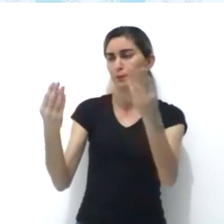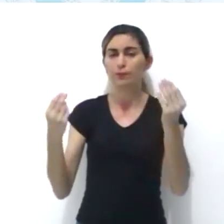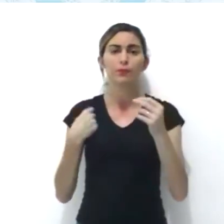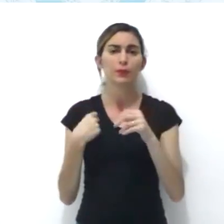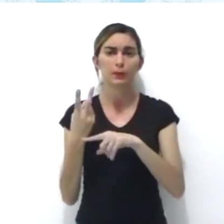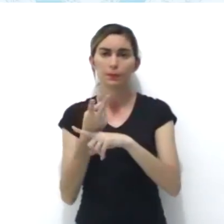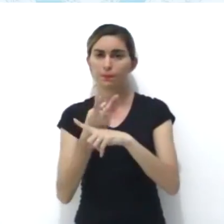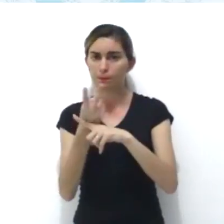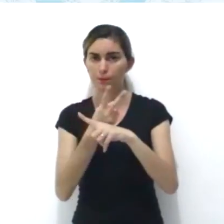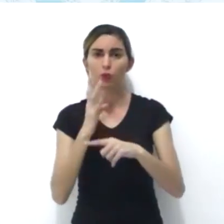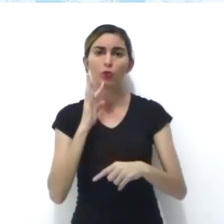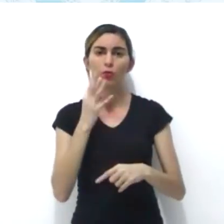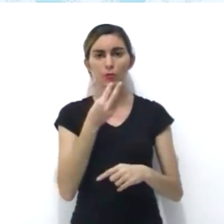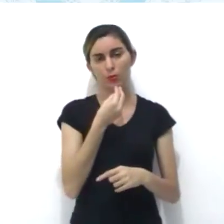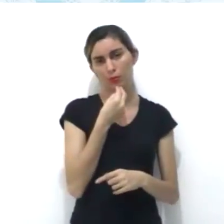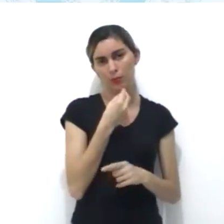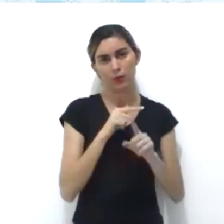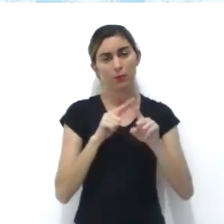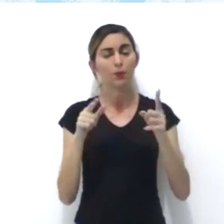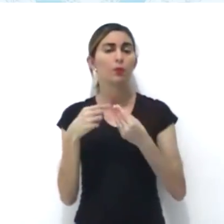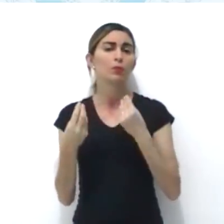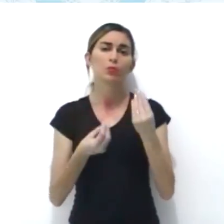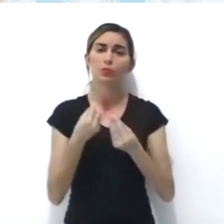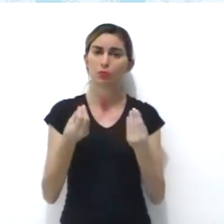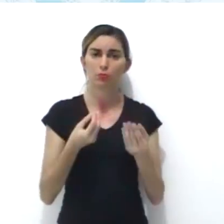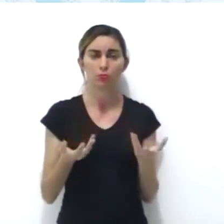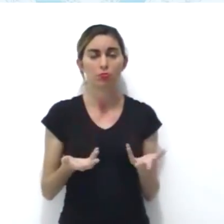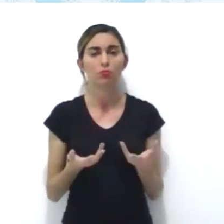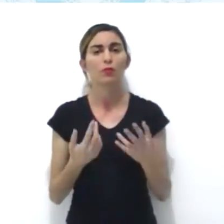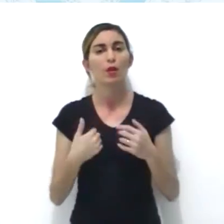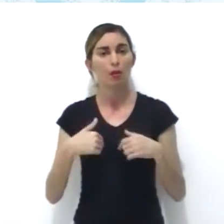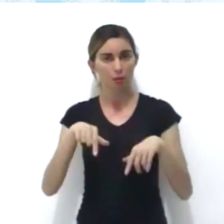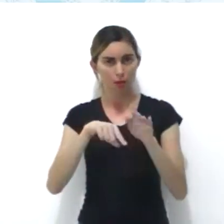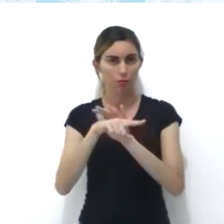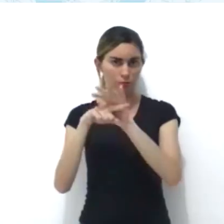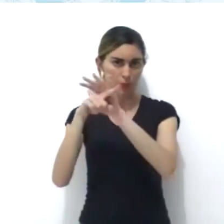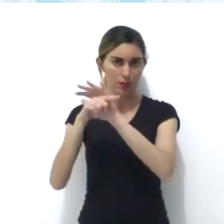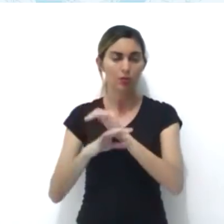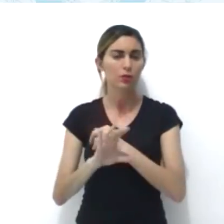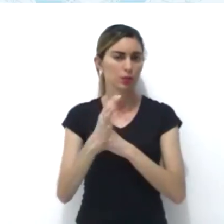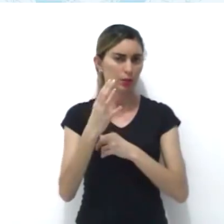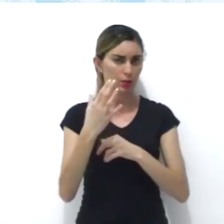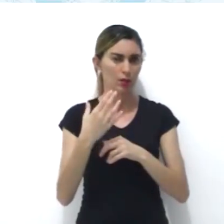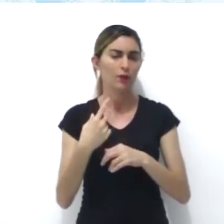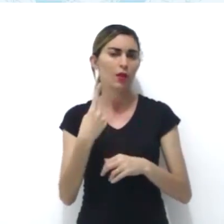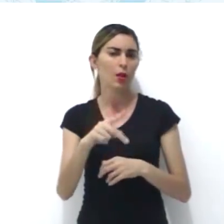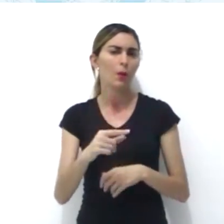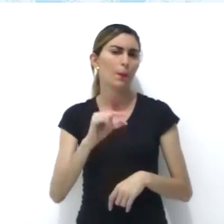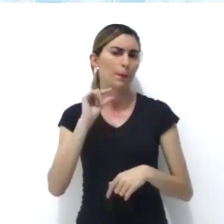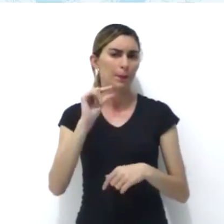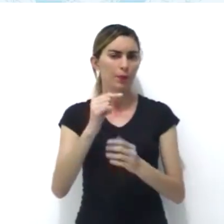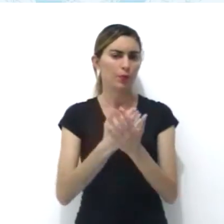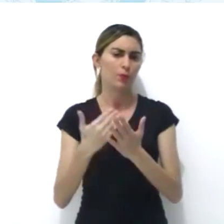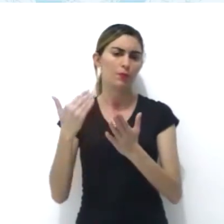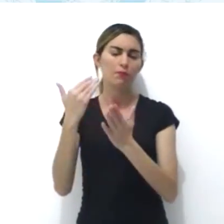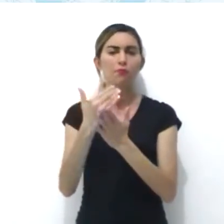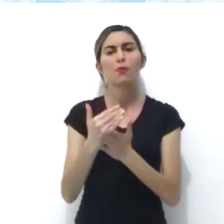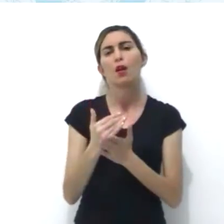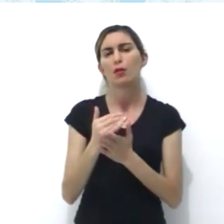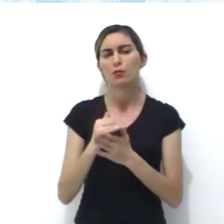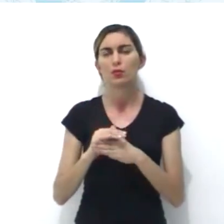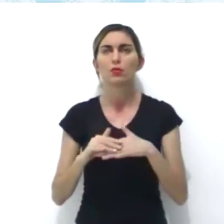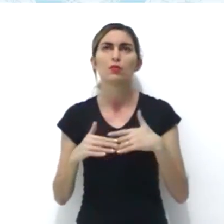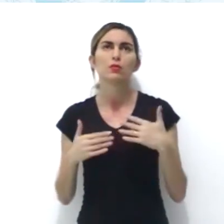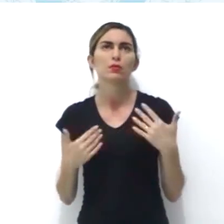e que você vai ter que buscar esse conhecimento. Mas aí como é que funciona? Nas pesquisas científicas, elas são um pouco